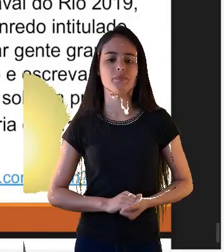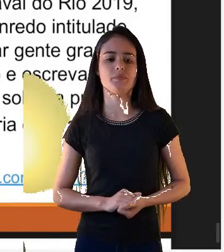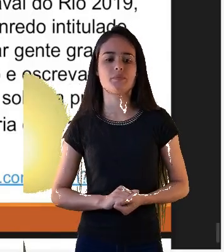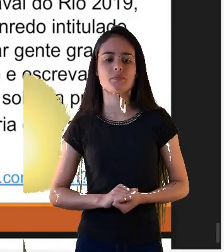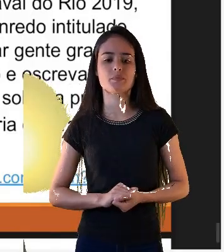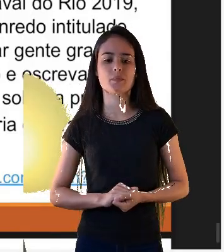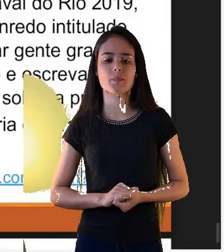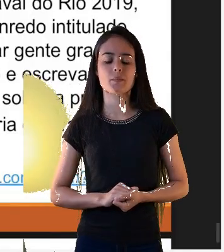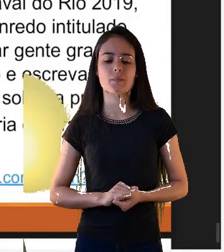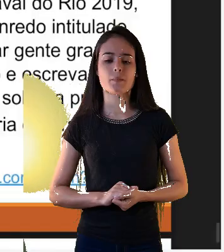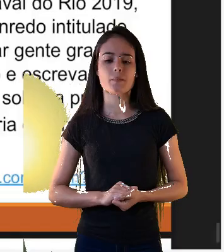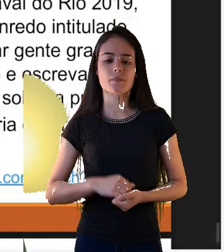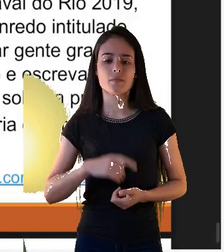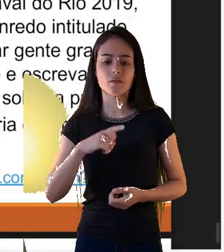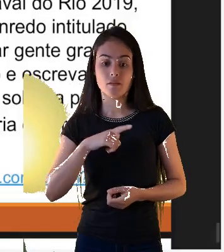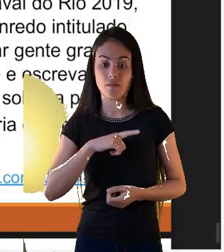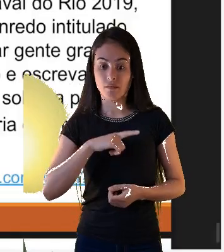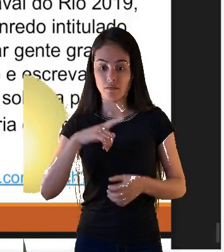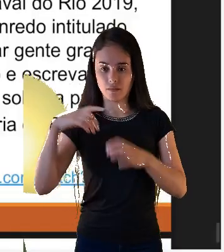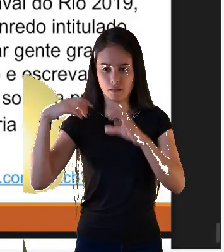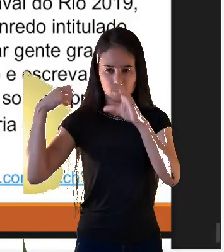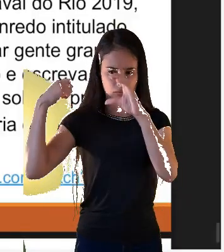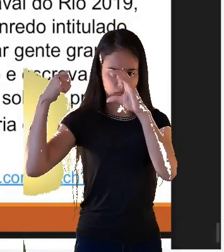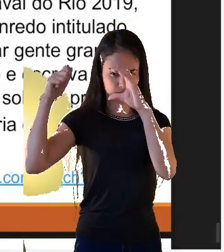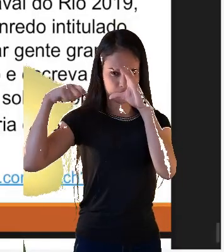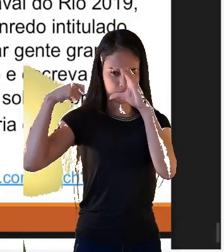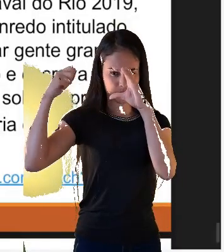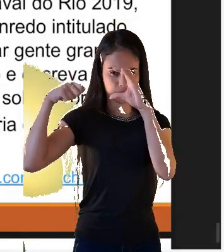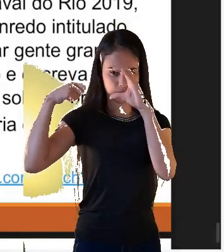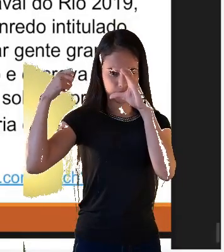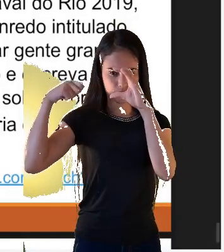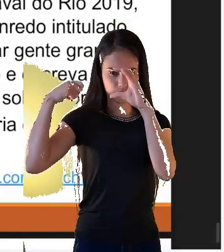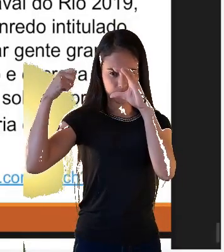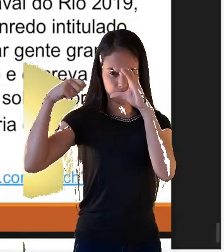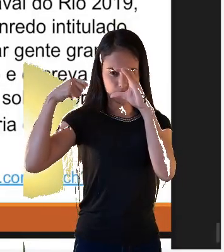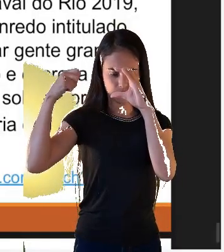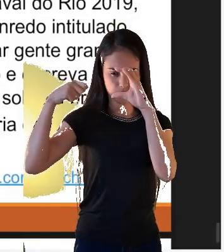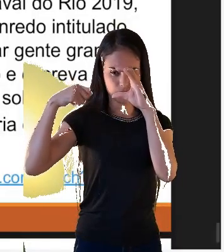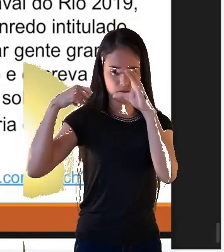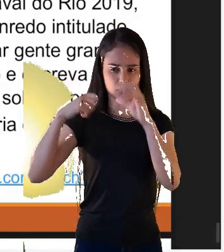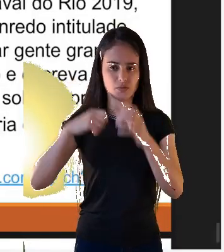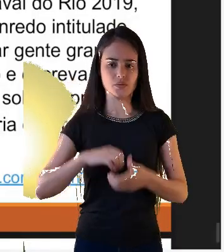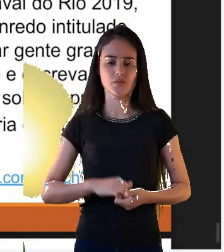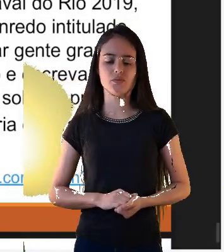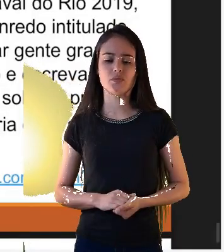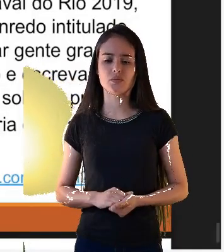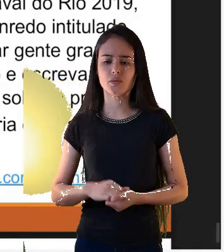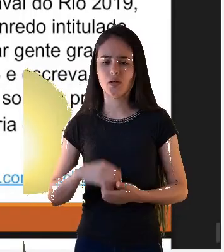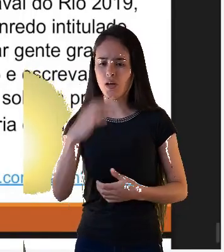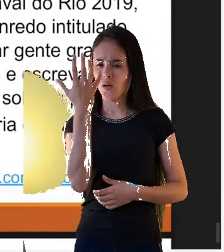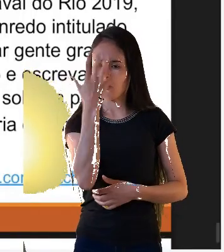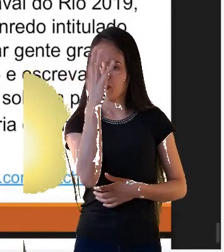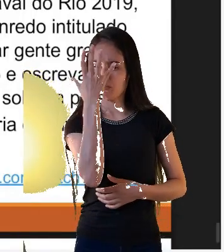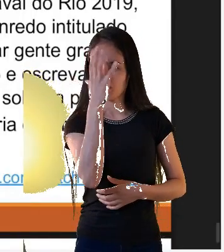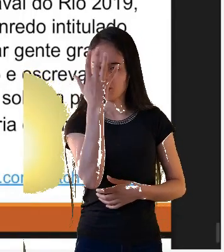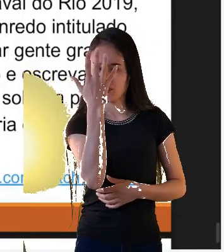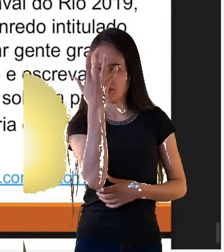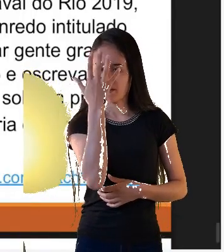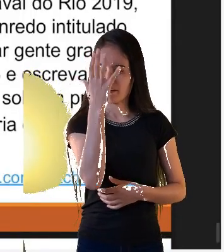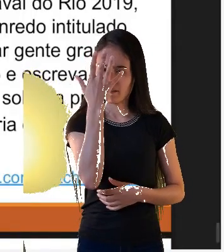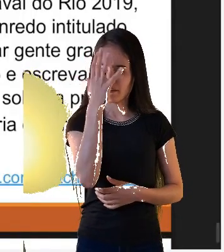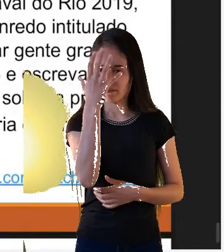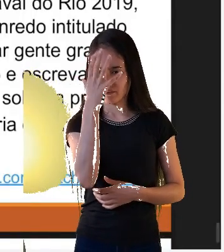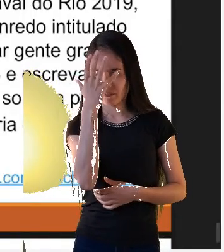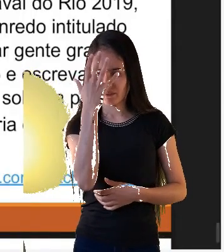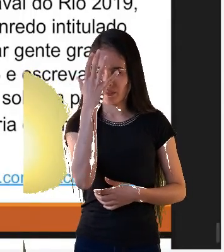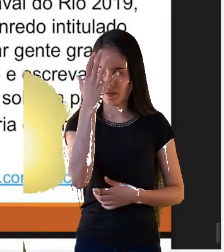né, com o Projeto Quirino, com a aula de hoje e a aula da semana que vem, a ideia é que